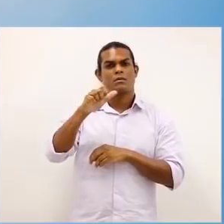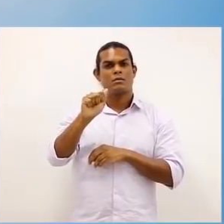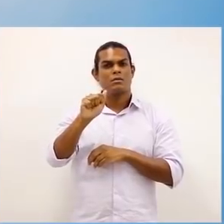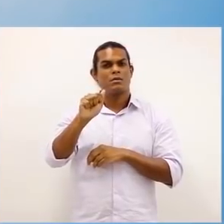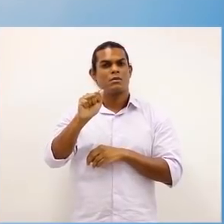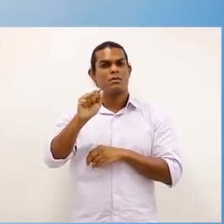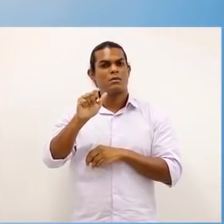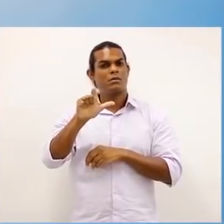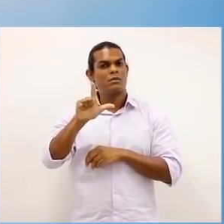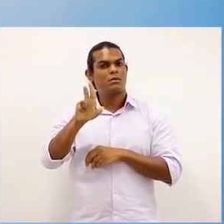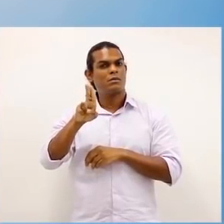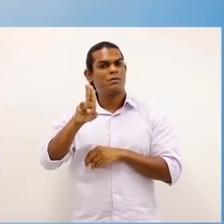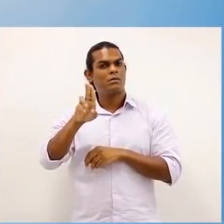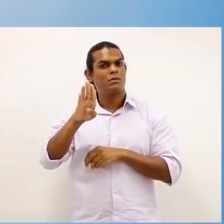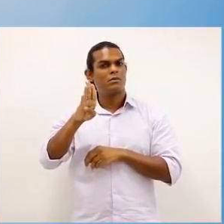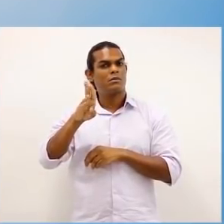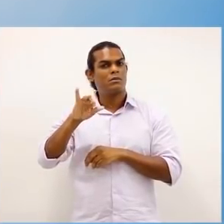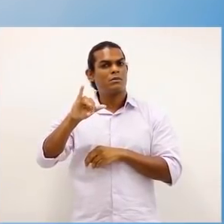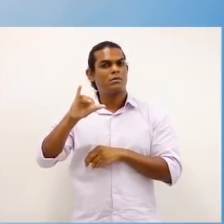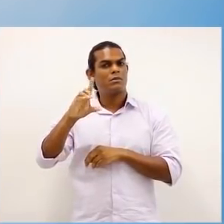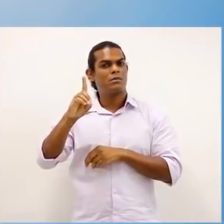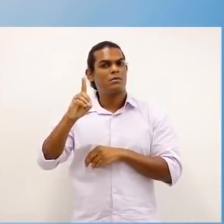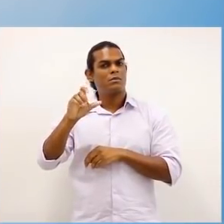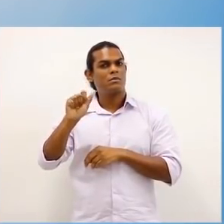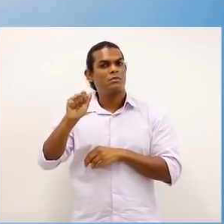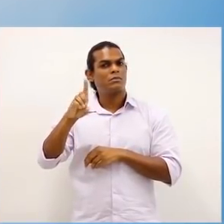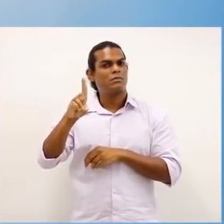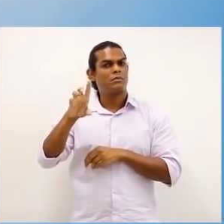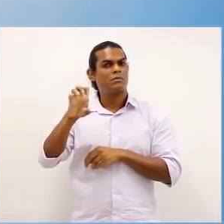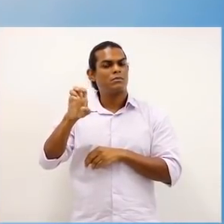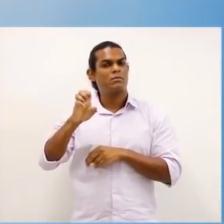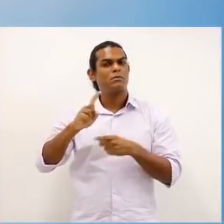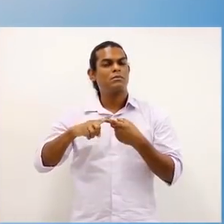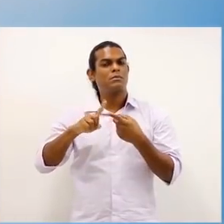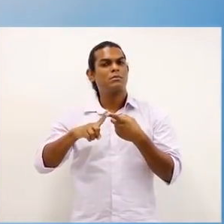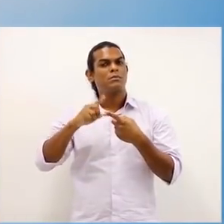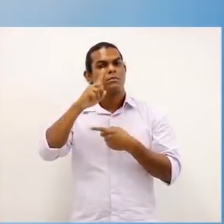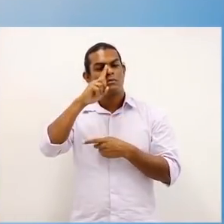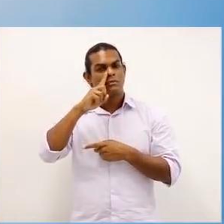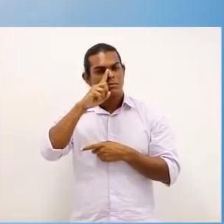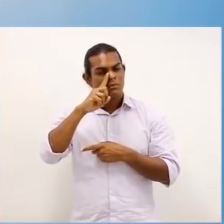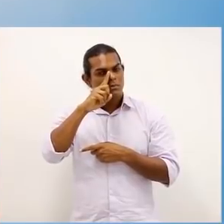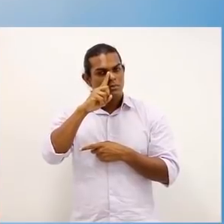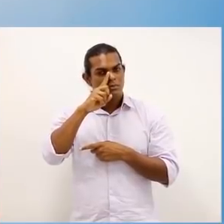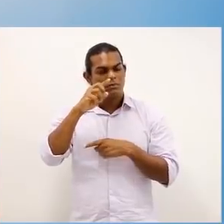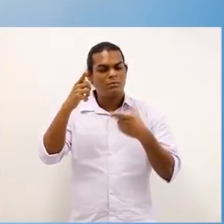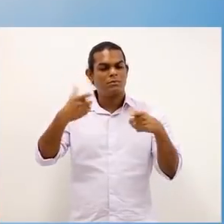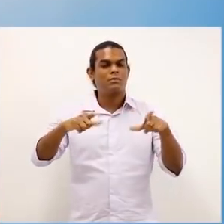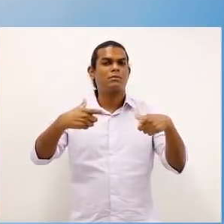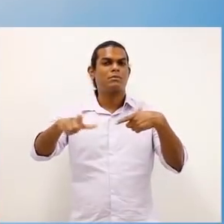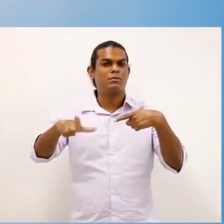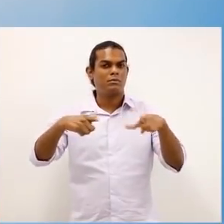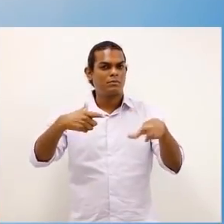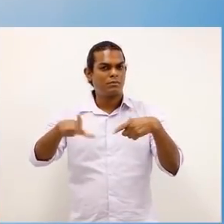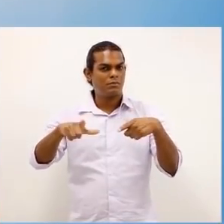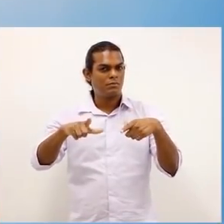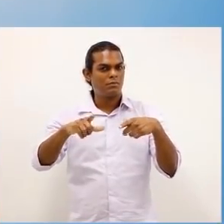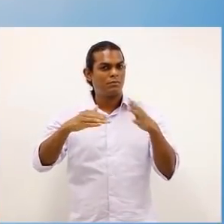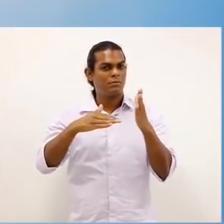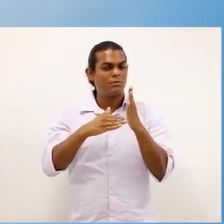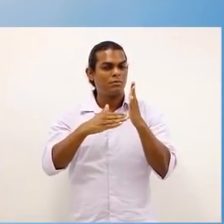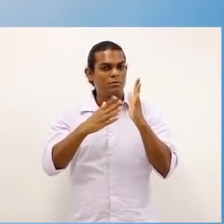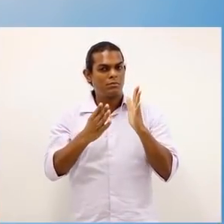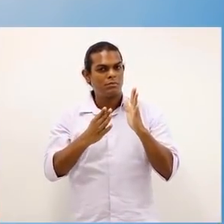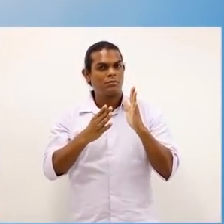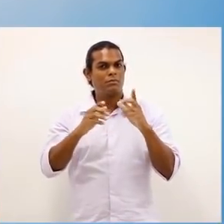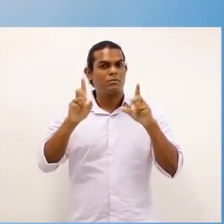periculosidade. Nelas vamos tratar a NR15 e a NR16, respectivamente. E na última